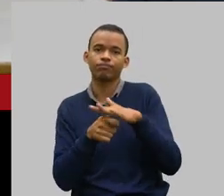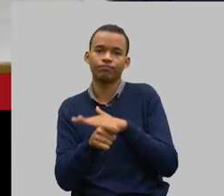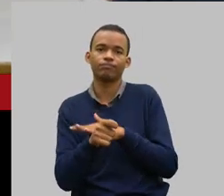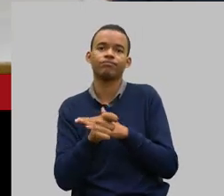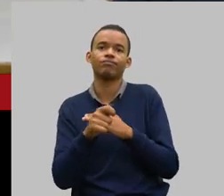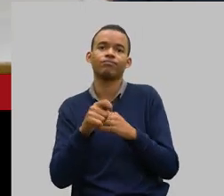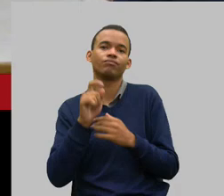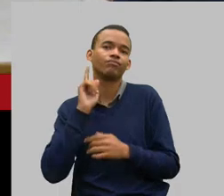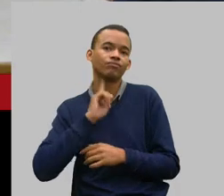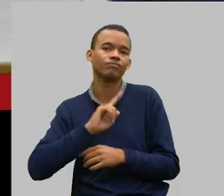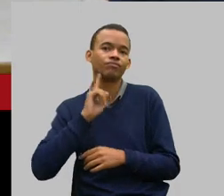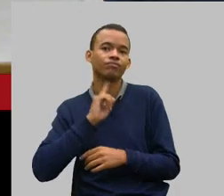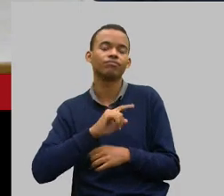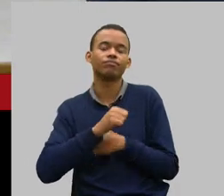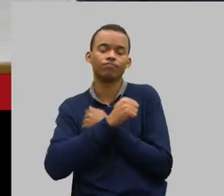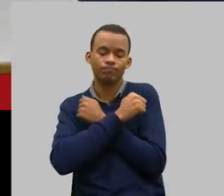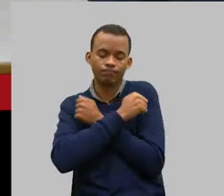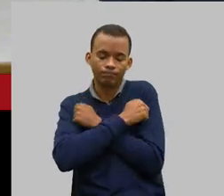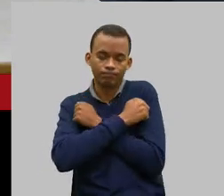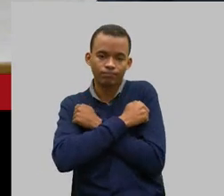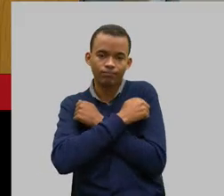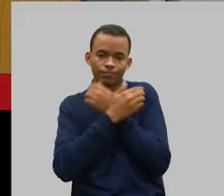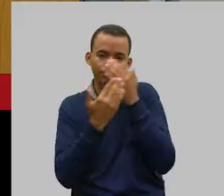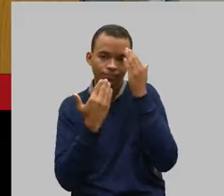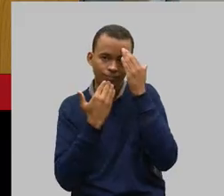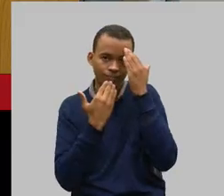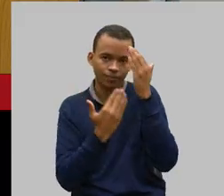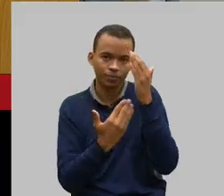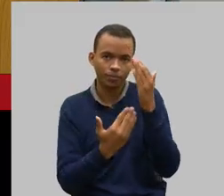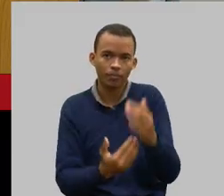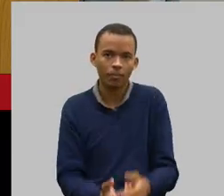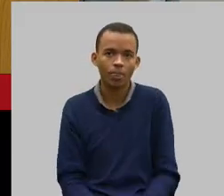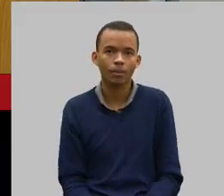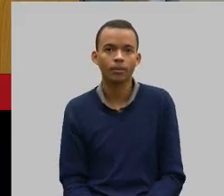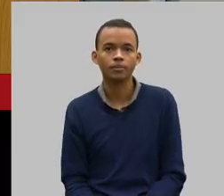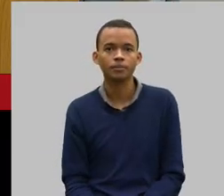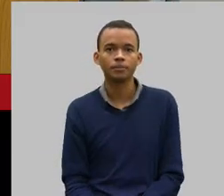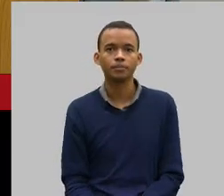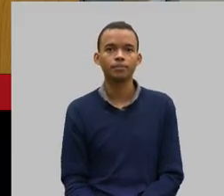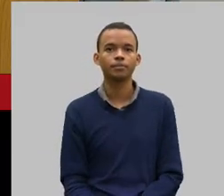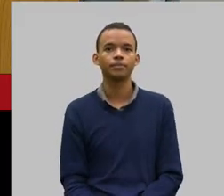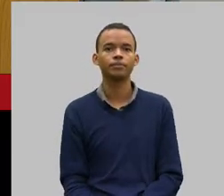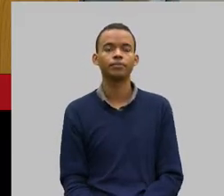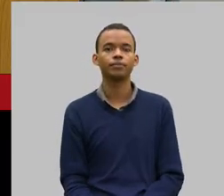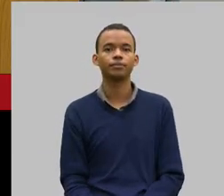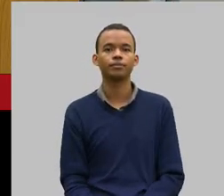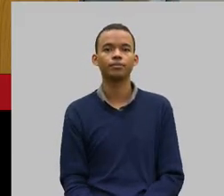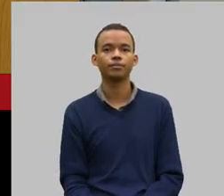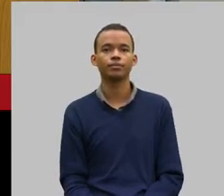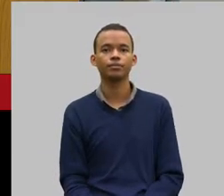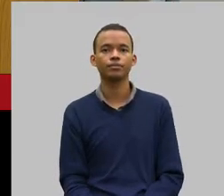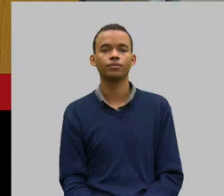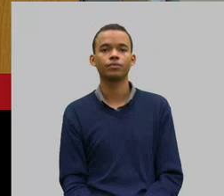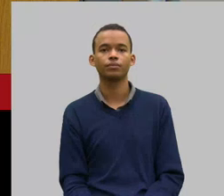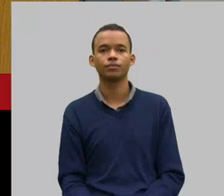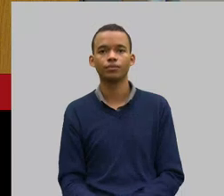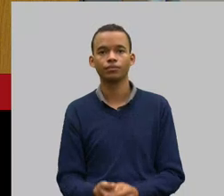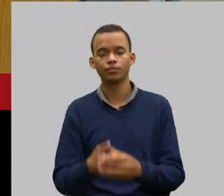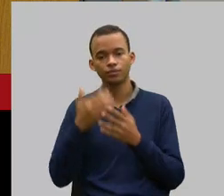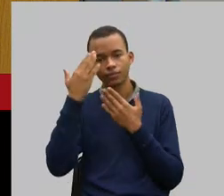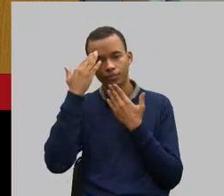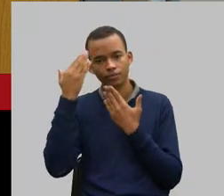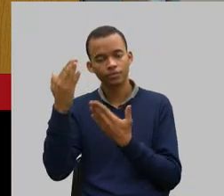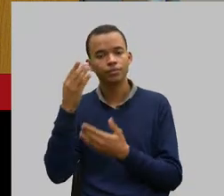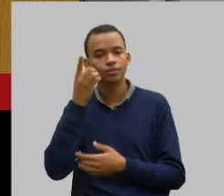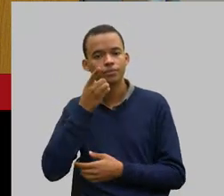abraço obrigado agradeço Deputado Arlen Santiago qu a palavra para a resposta o